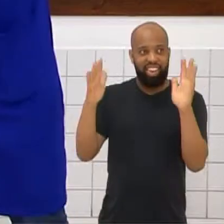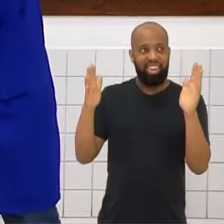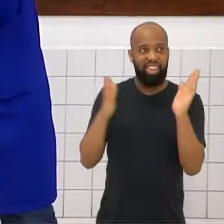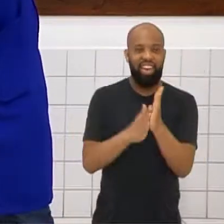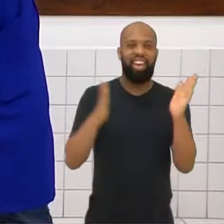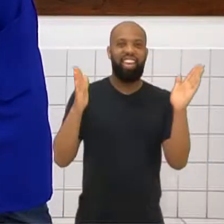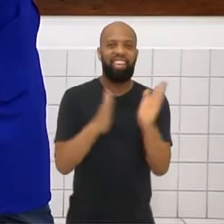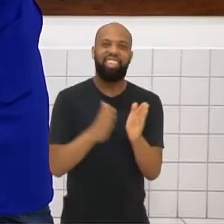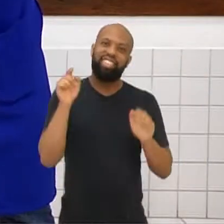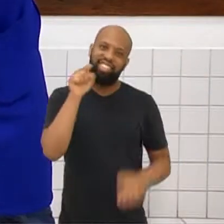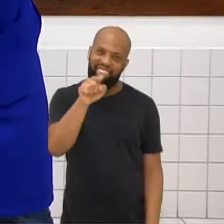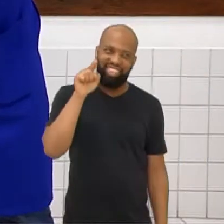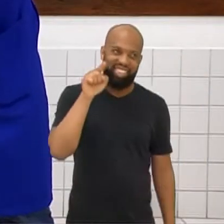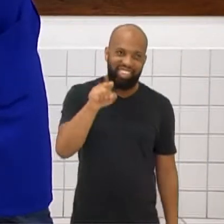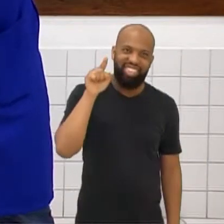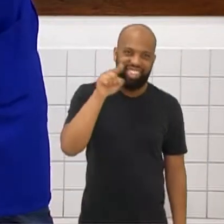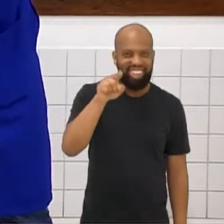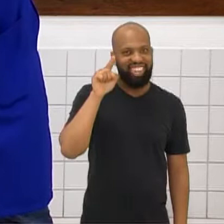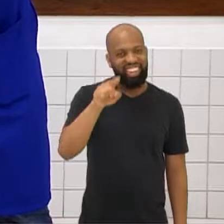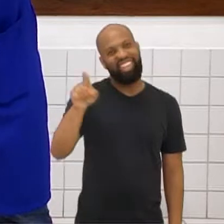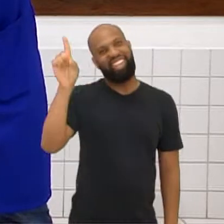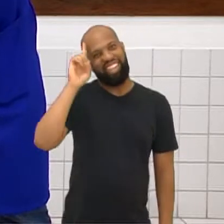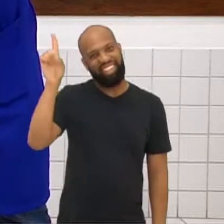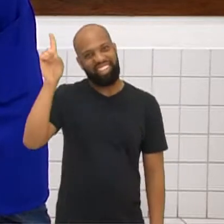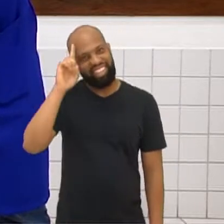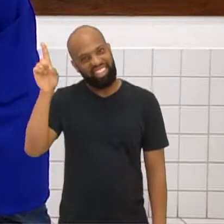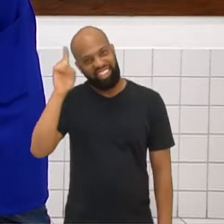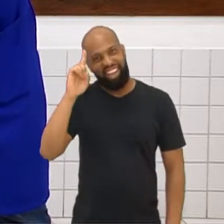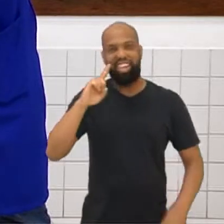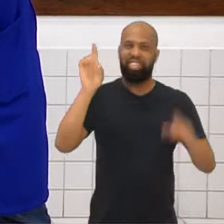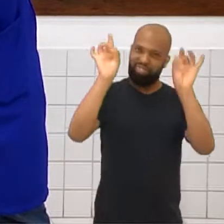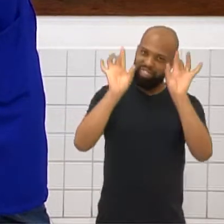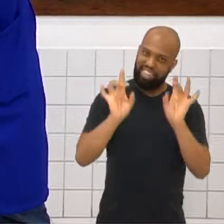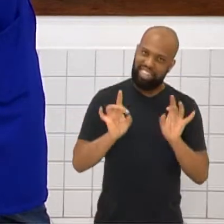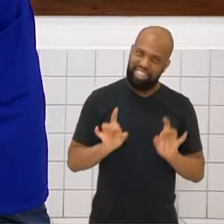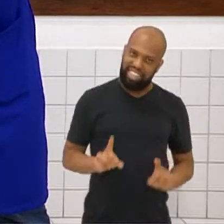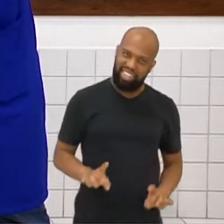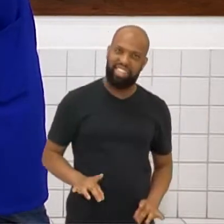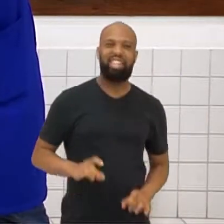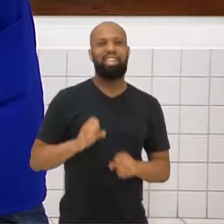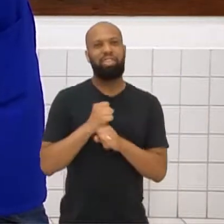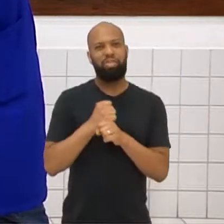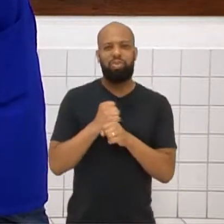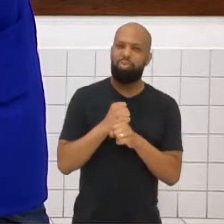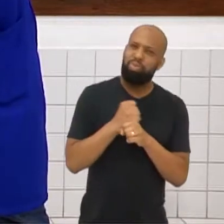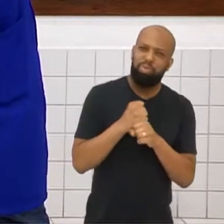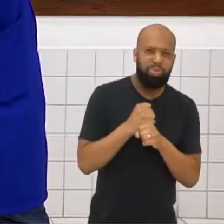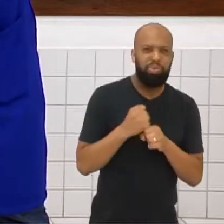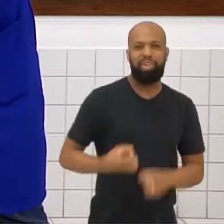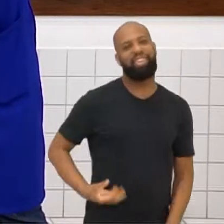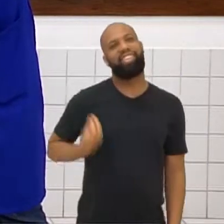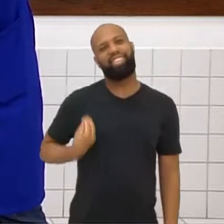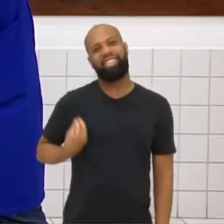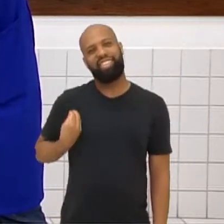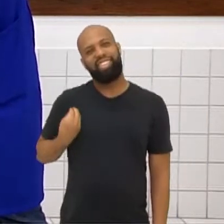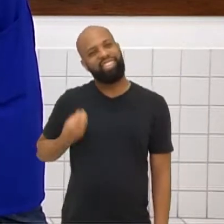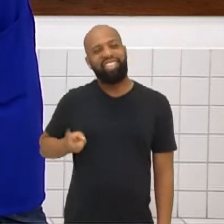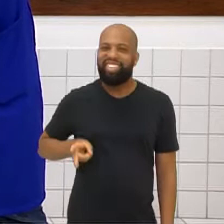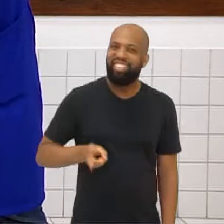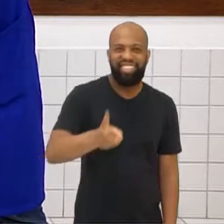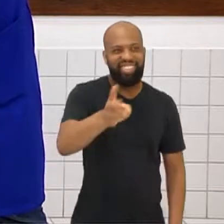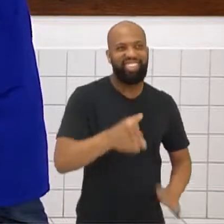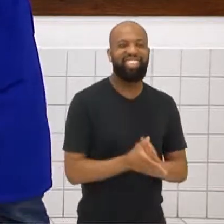Vamos. Parabéns pra você, nessa data querida, muitas felicidades, muitos